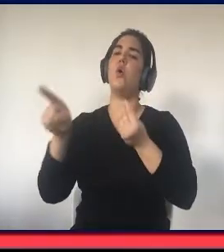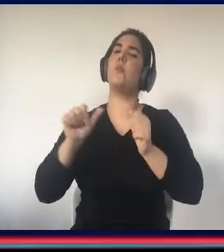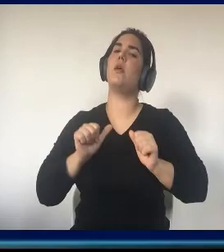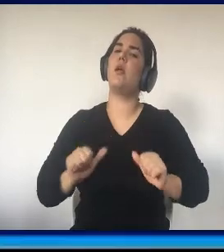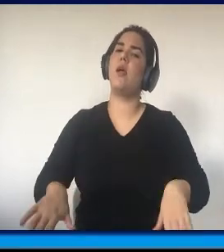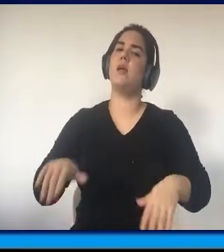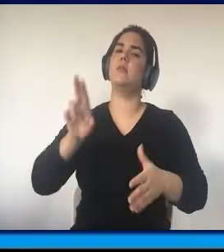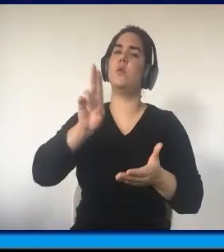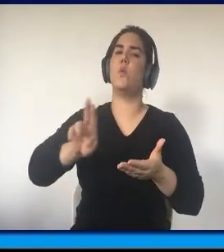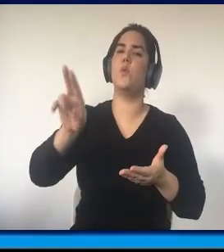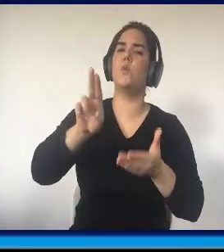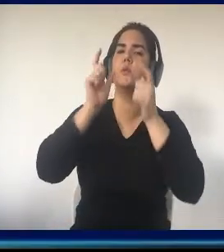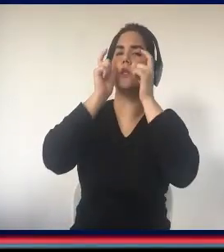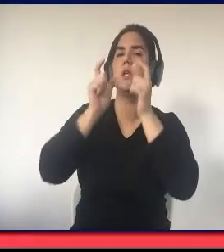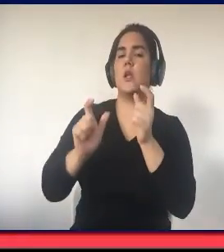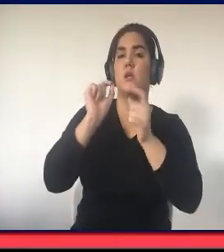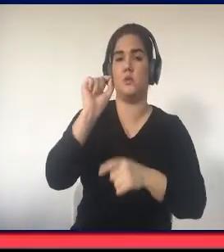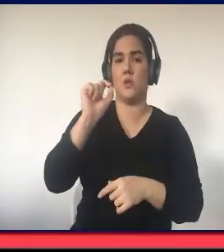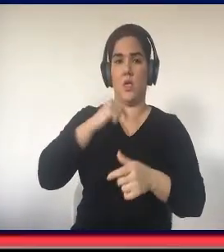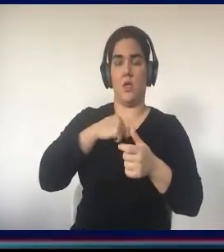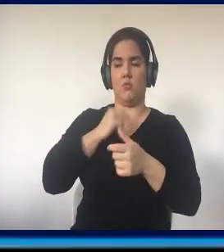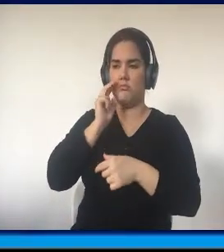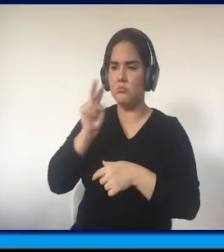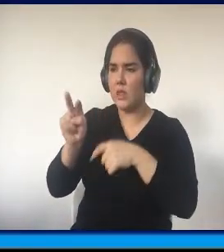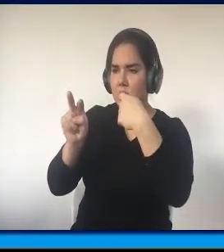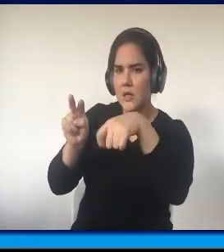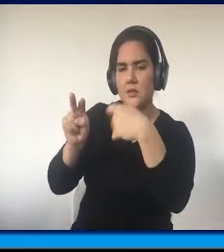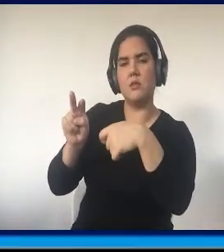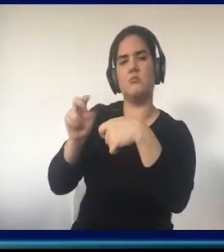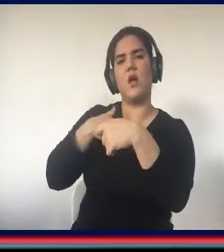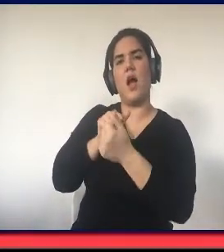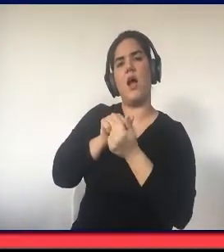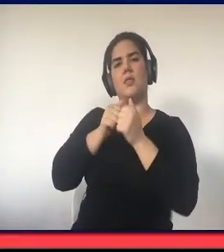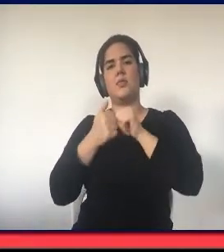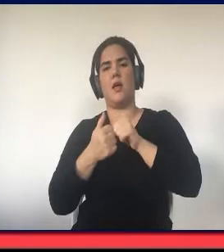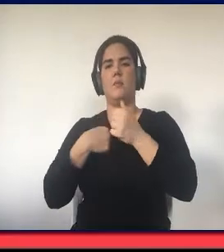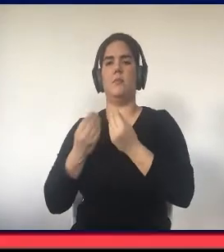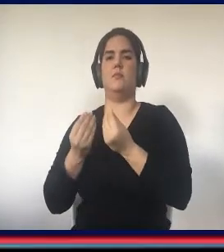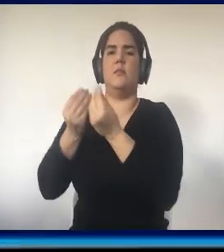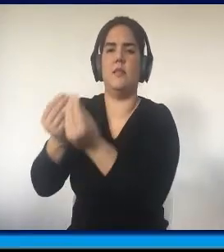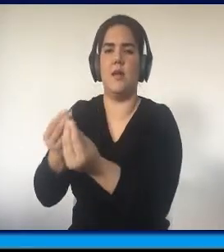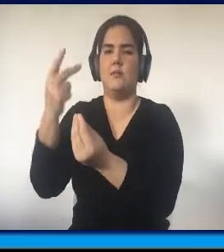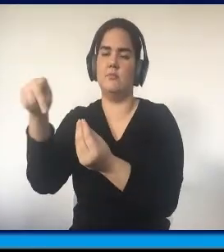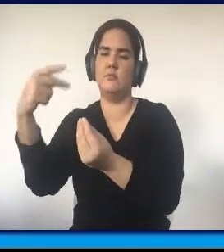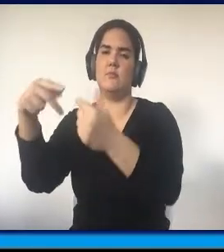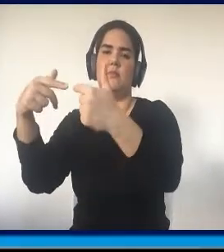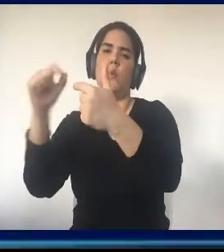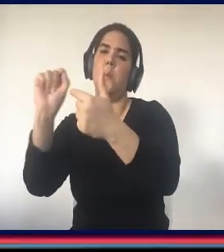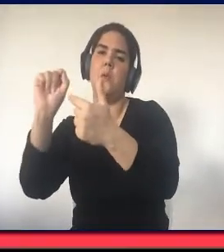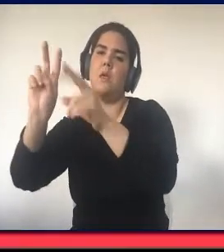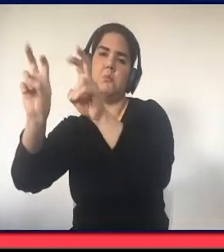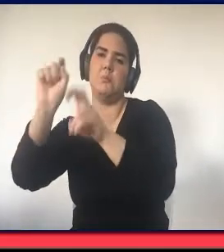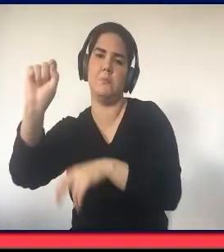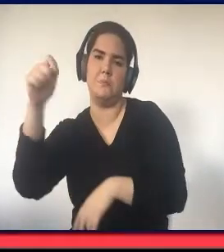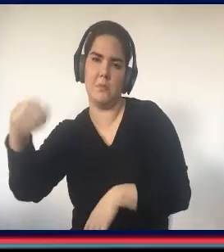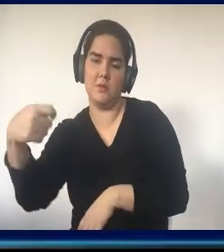ao consumo desse meu cliente. Eu entendo qual que é a persona para eu poder oferecer o que ele vai precisar. Por quê? Porque a minha avó,